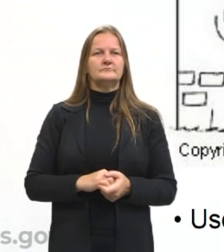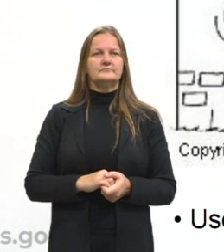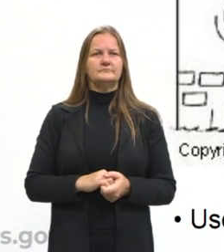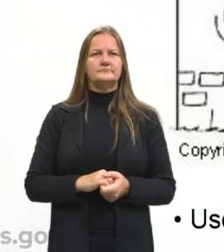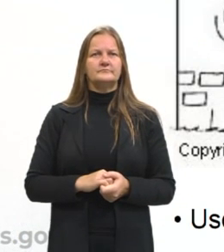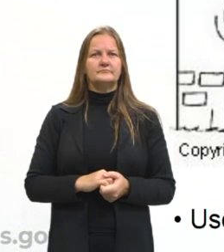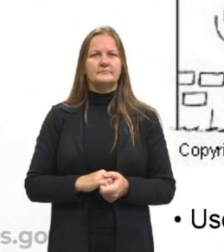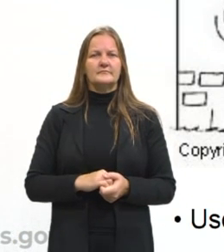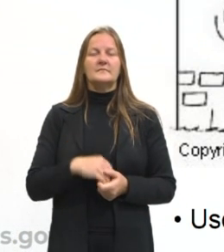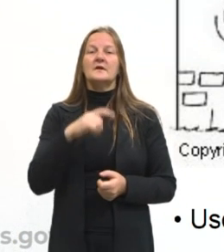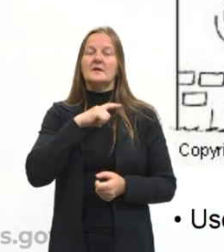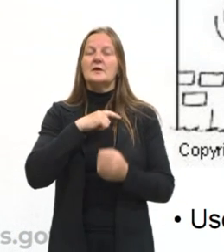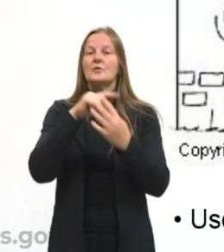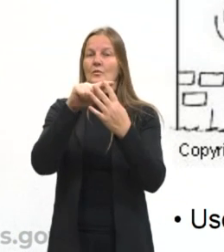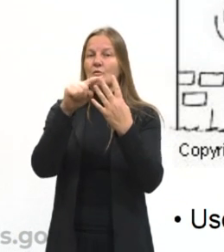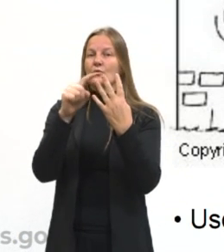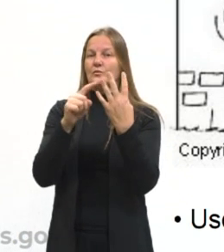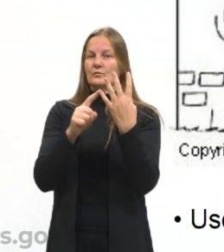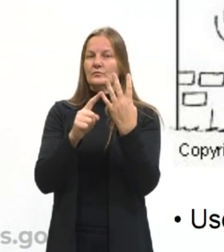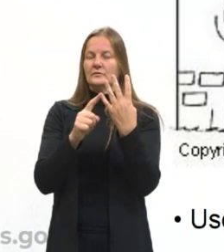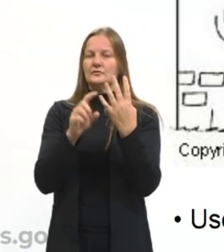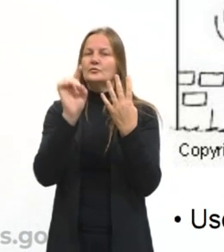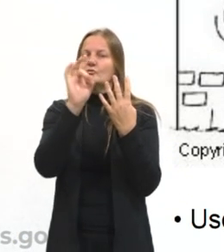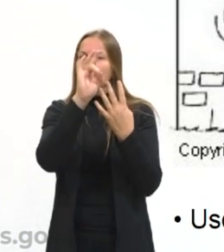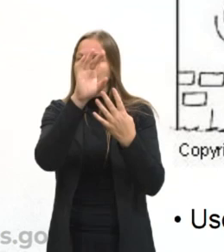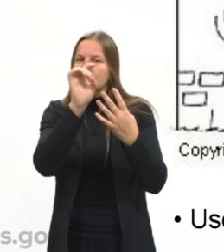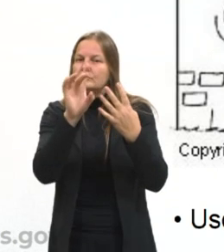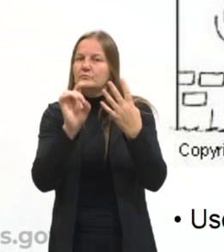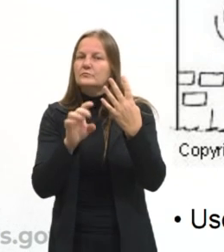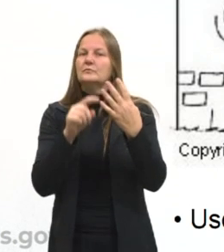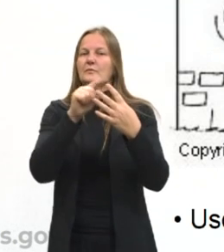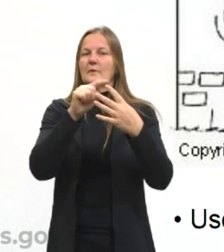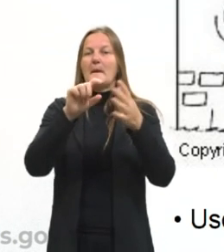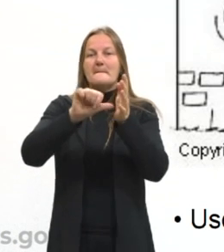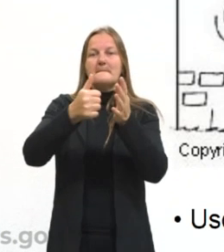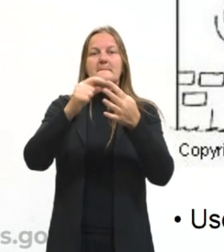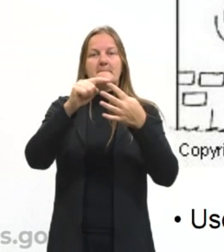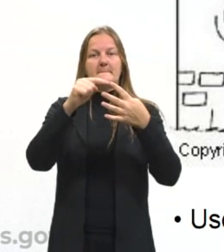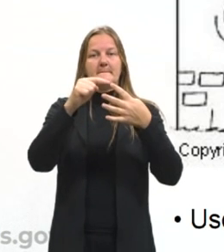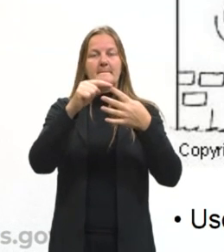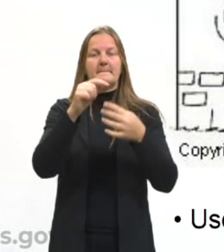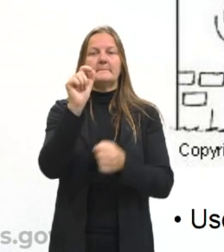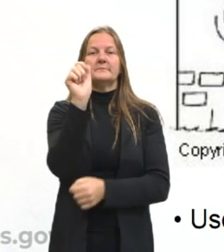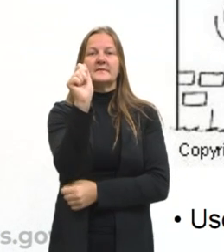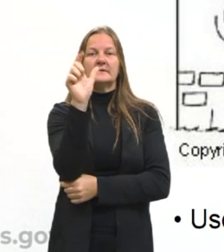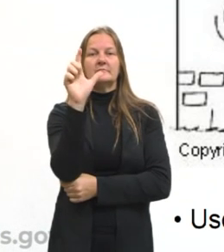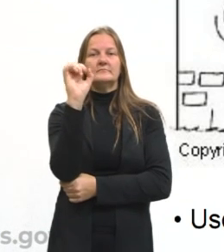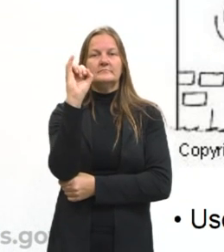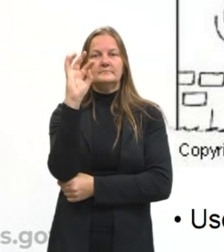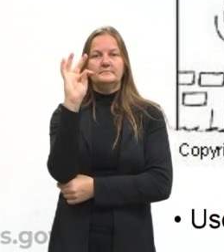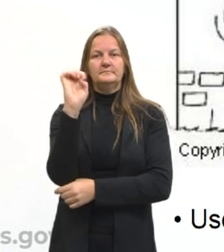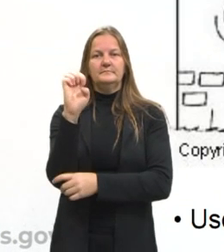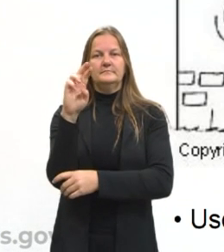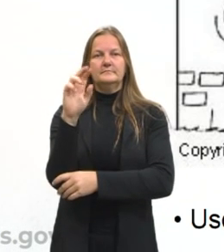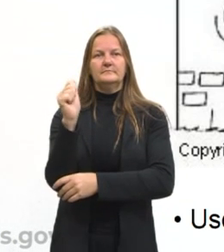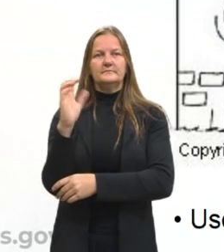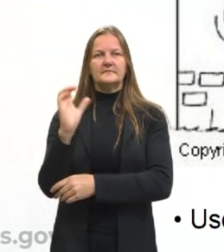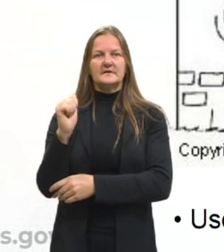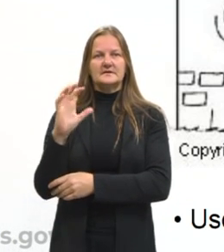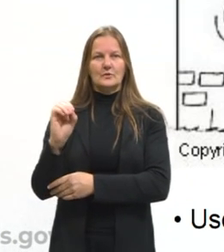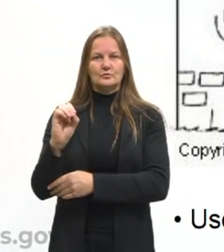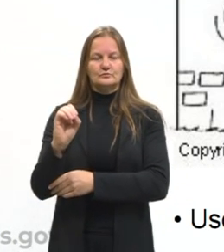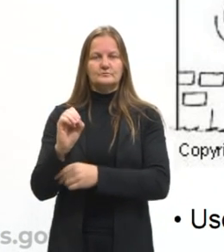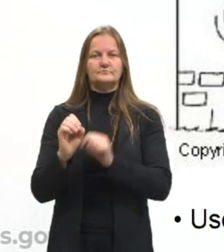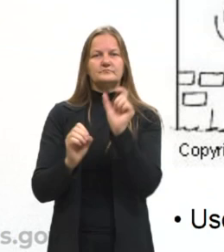A gente tem quatro, vamos olhar cada uma delas. A primeira que eu trago aqui para vocês é a aliteração. A